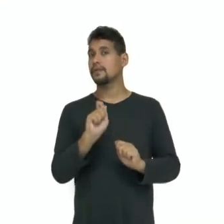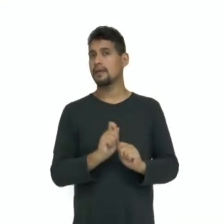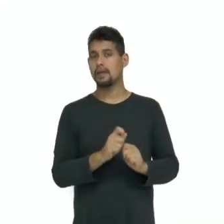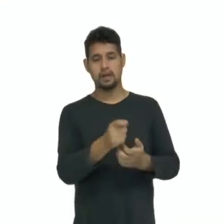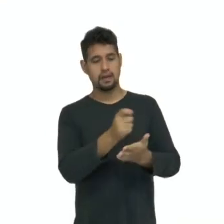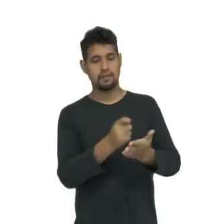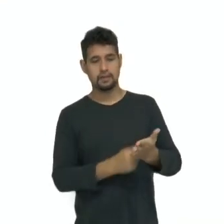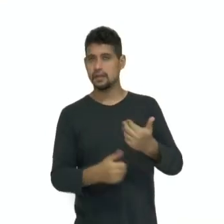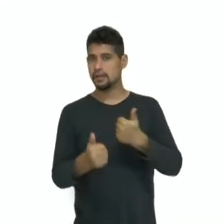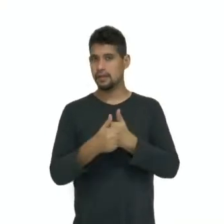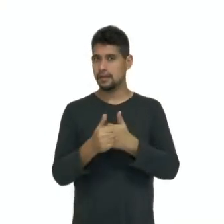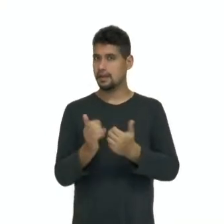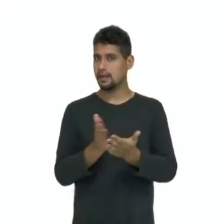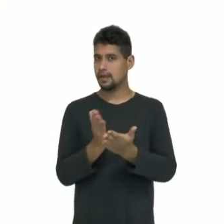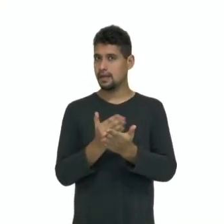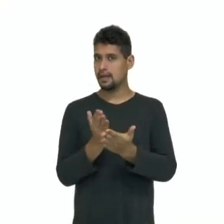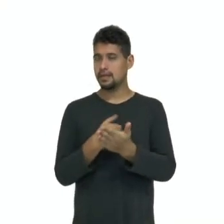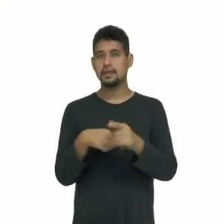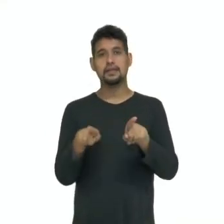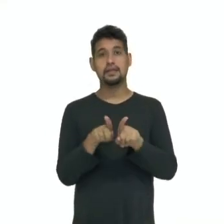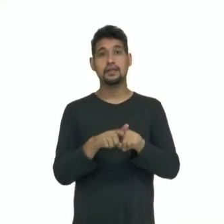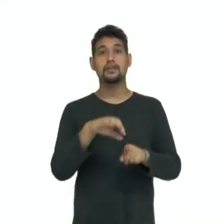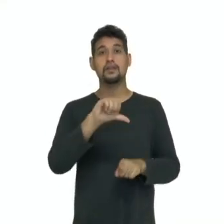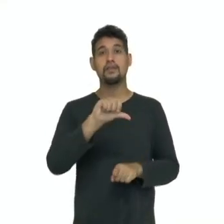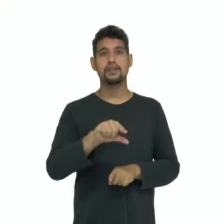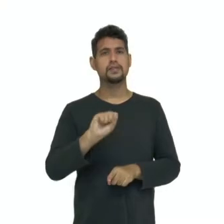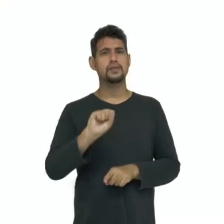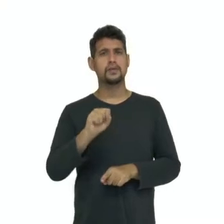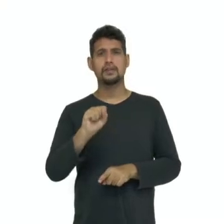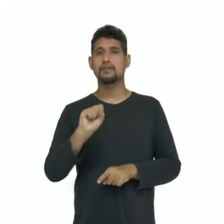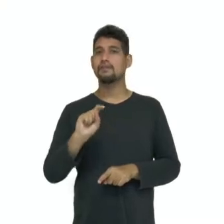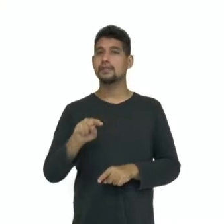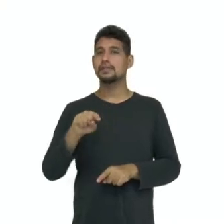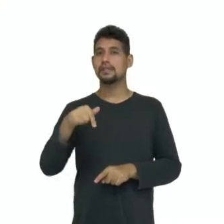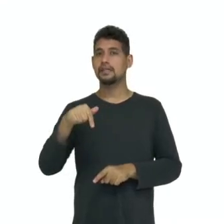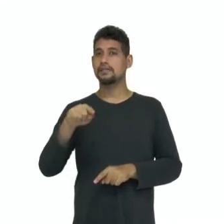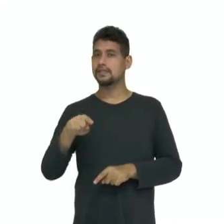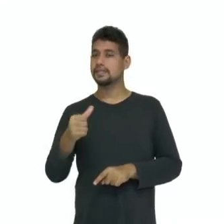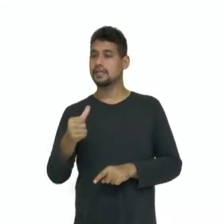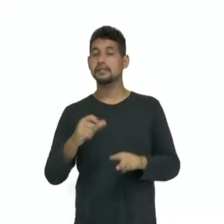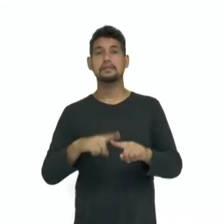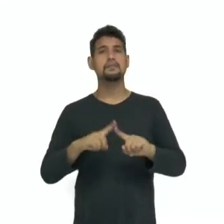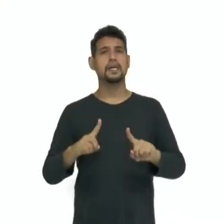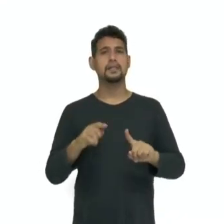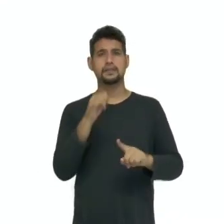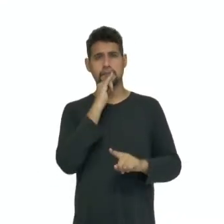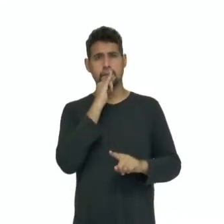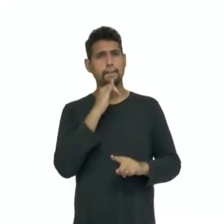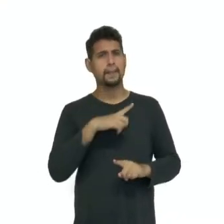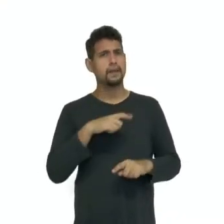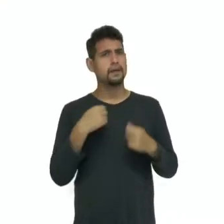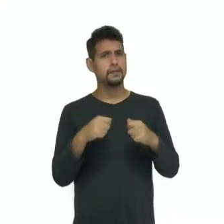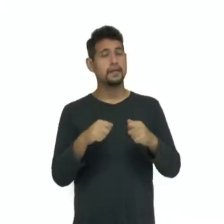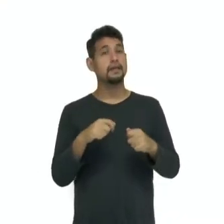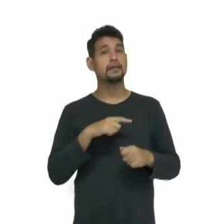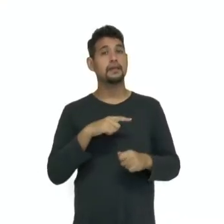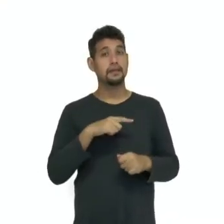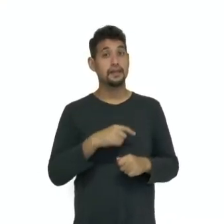do ladinho aí no seu caderno, né? 9 vezes 8 vezes 7 vezes 6. Portanto, eu tenho então